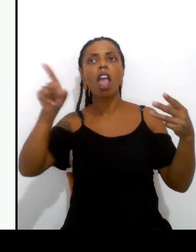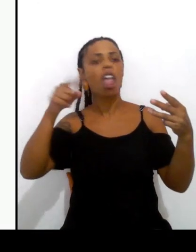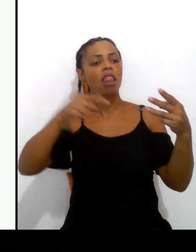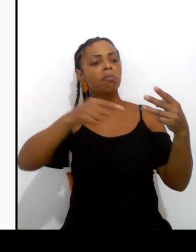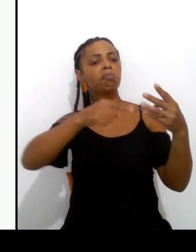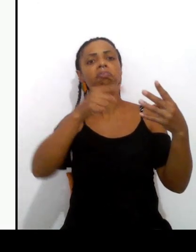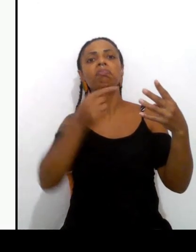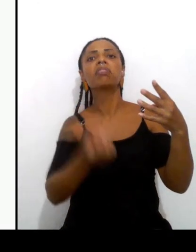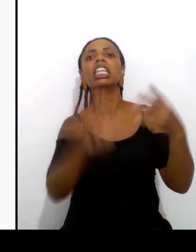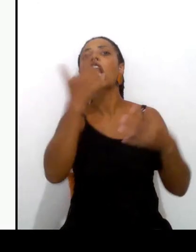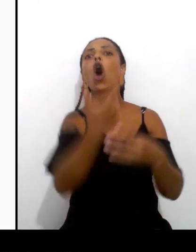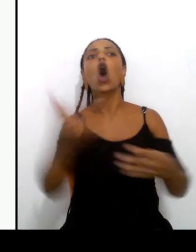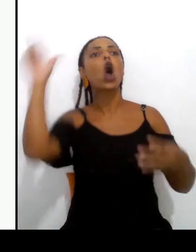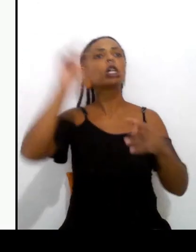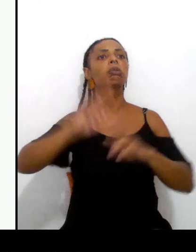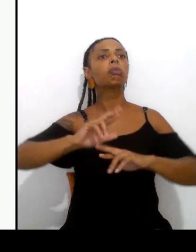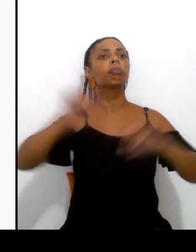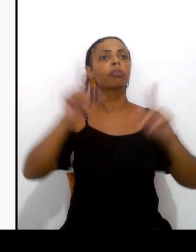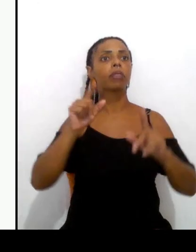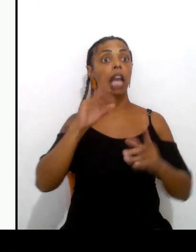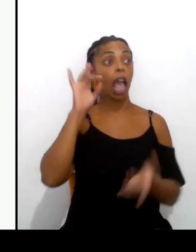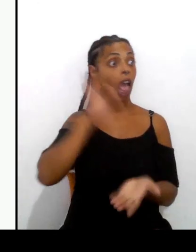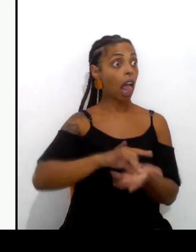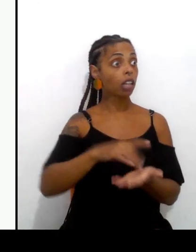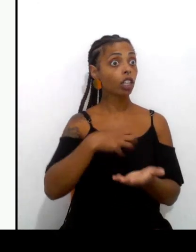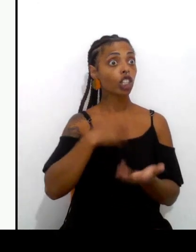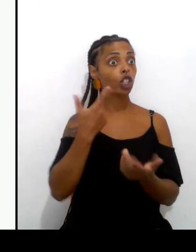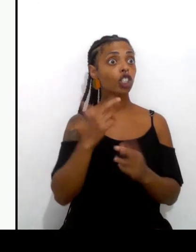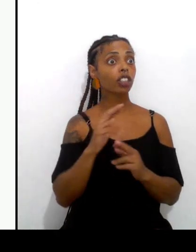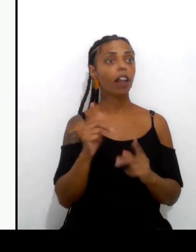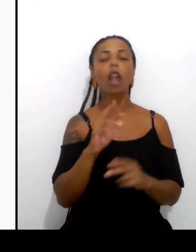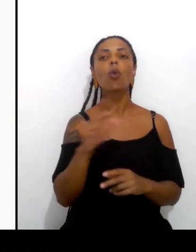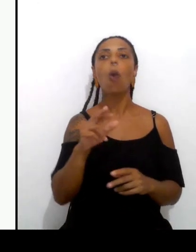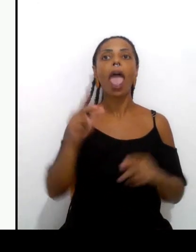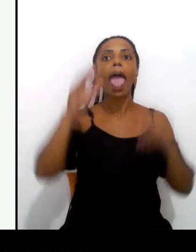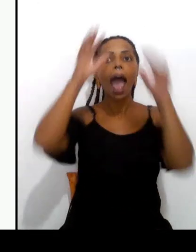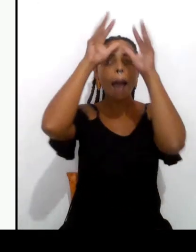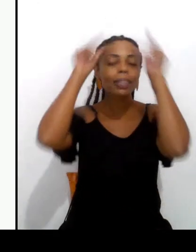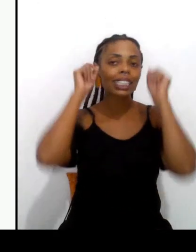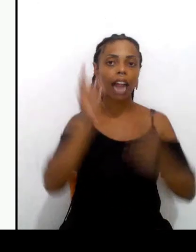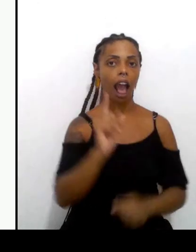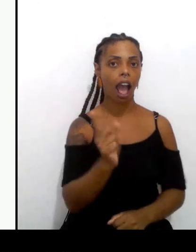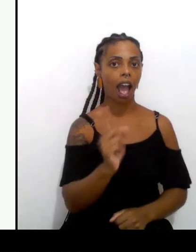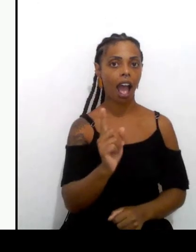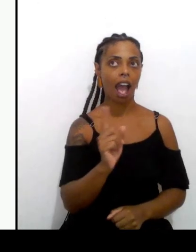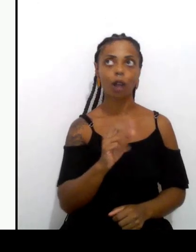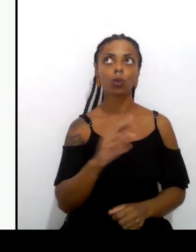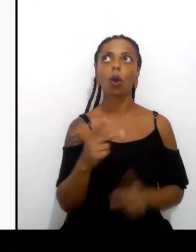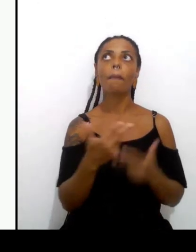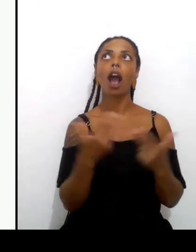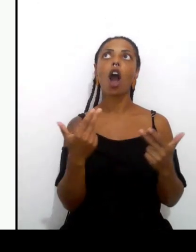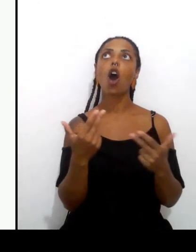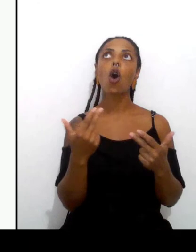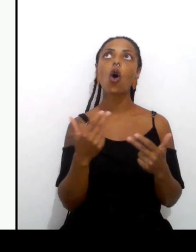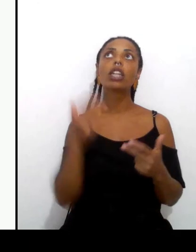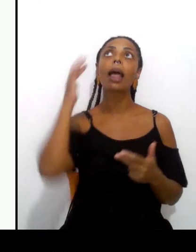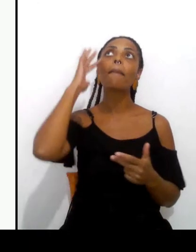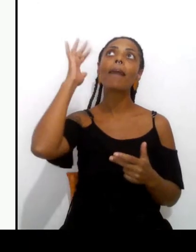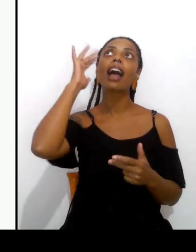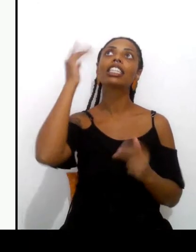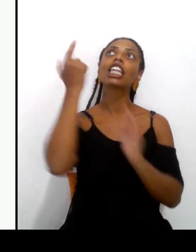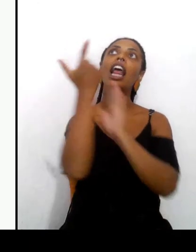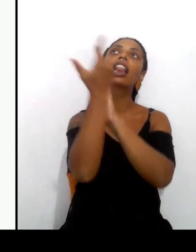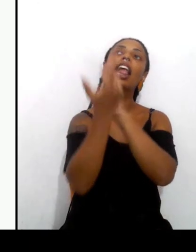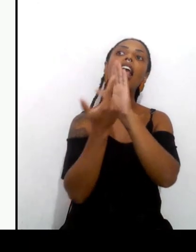realidade onde ele mostra não Abstrações não elementos figurativos mas ele